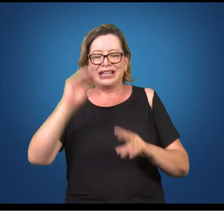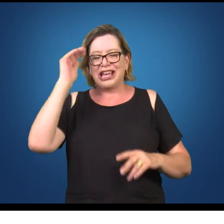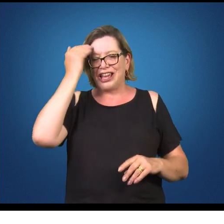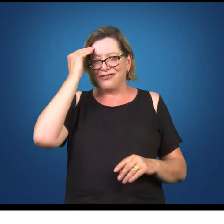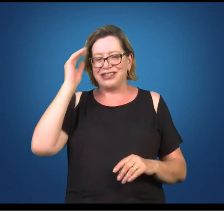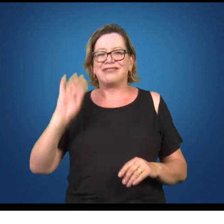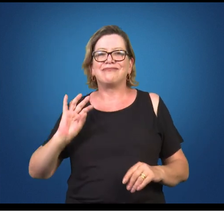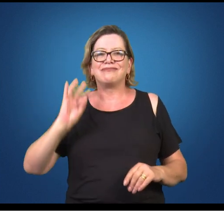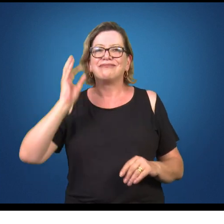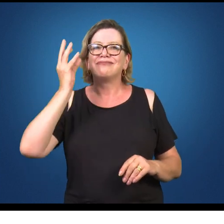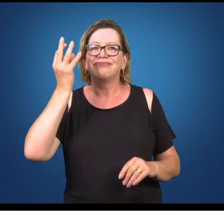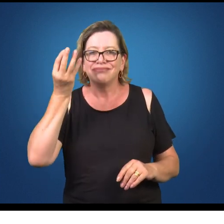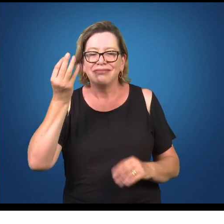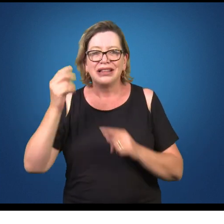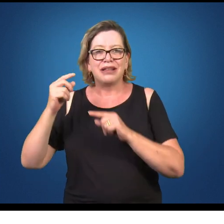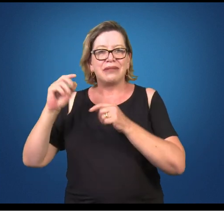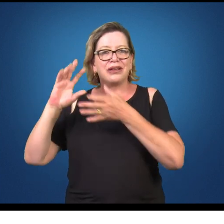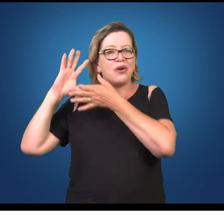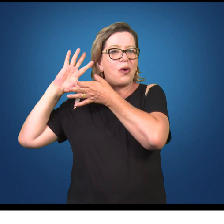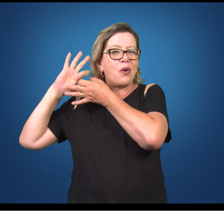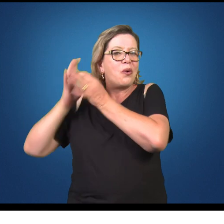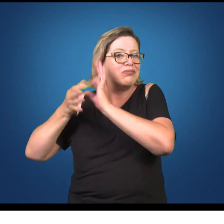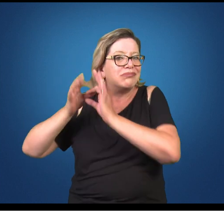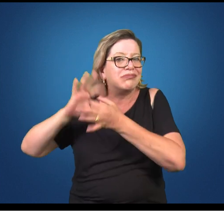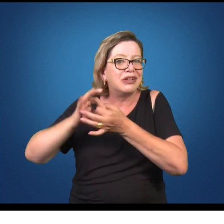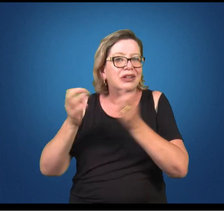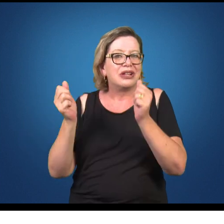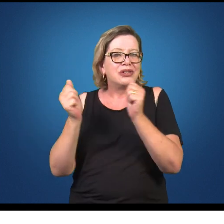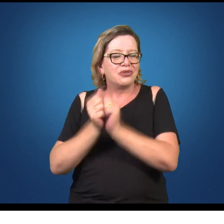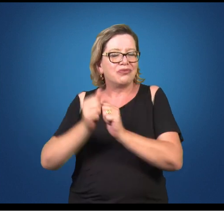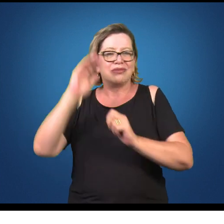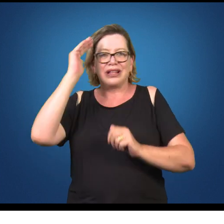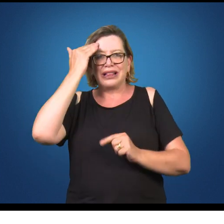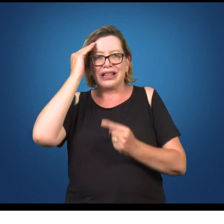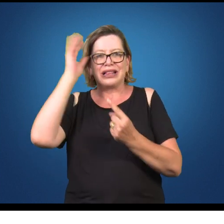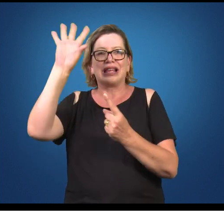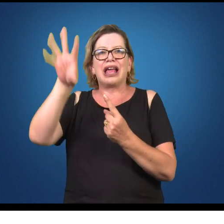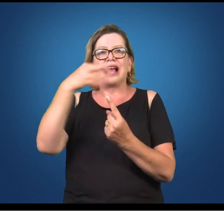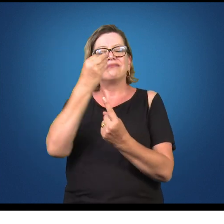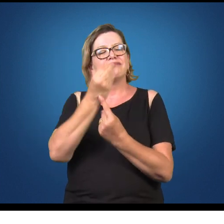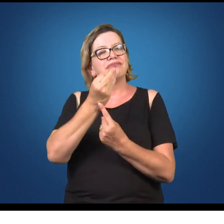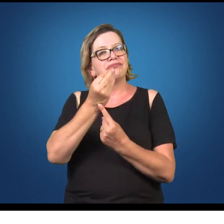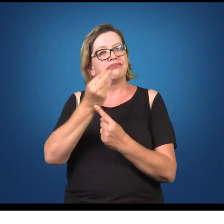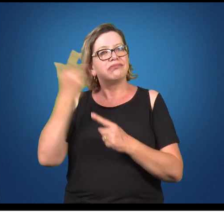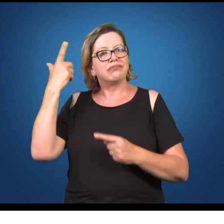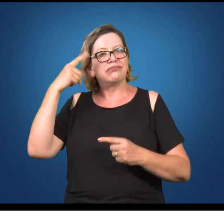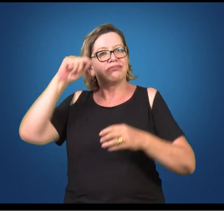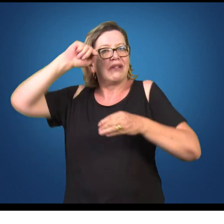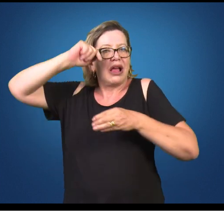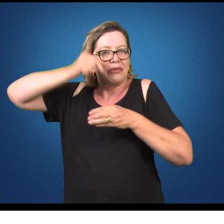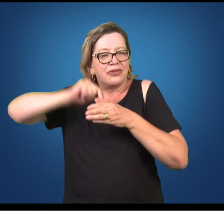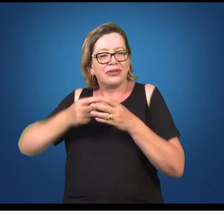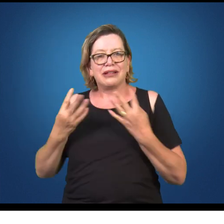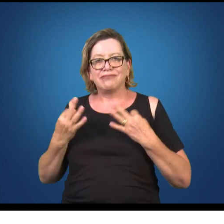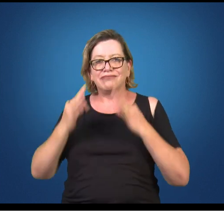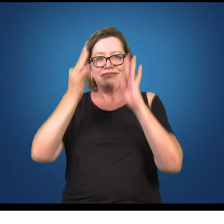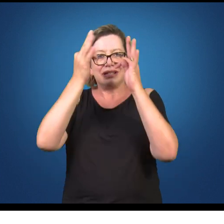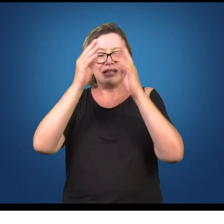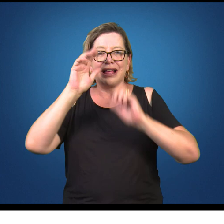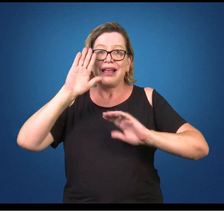Então, a reflexão, a contextualização, você entender mais sobre a arte, conseguir se aprofundar numa técnica,